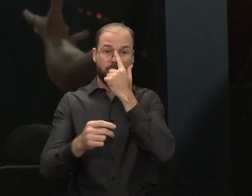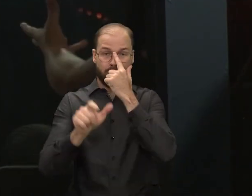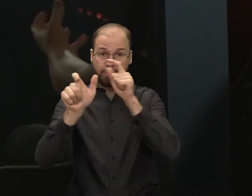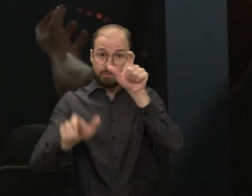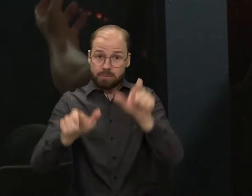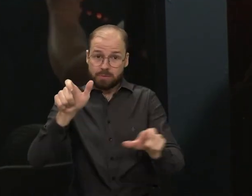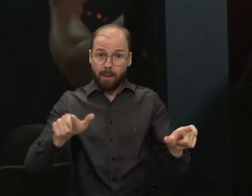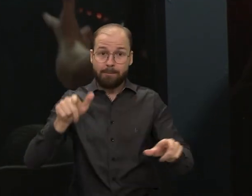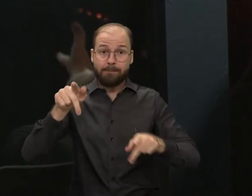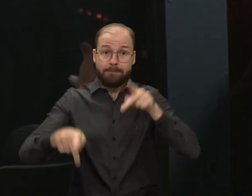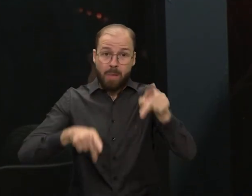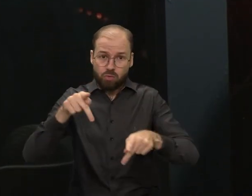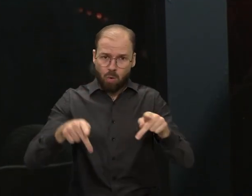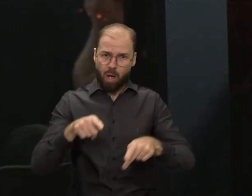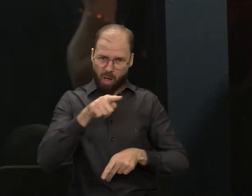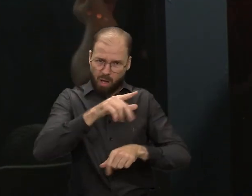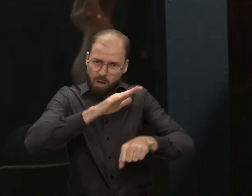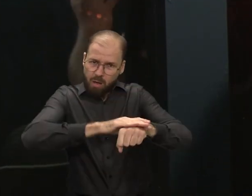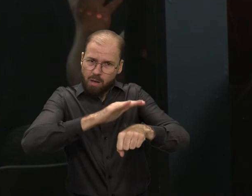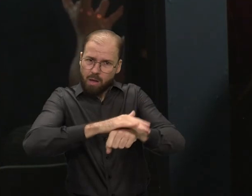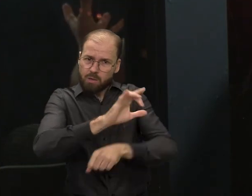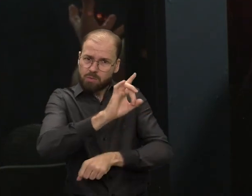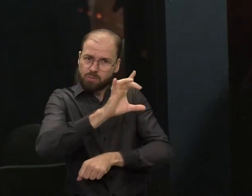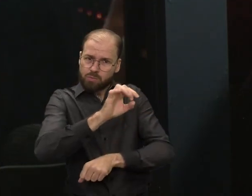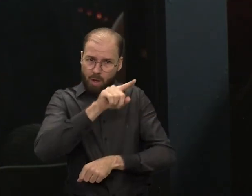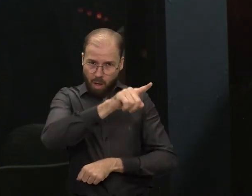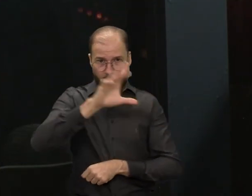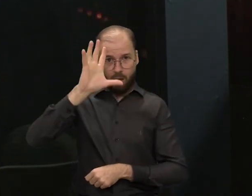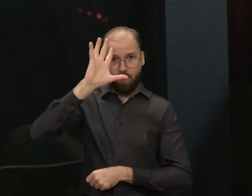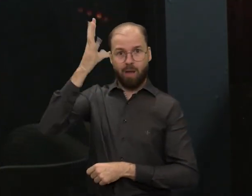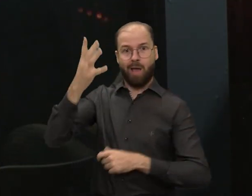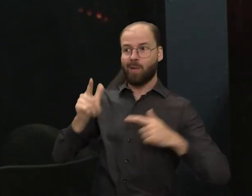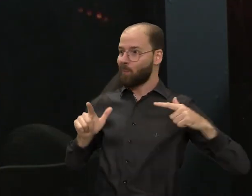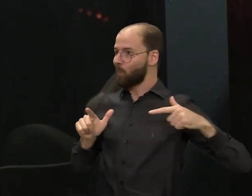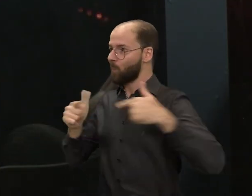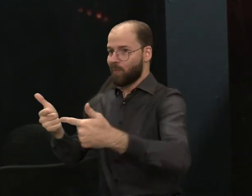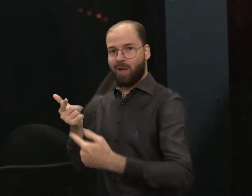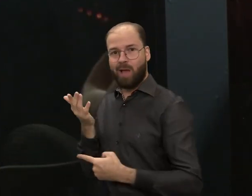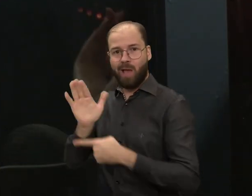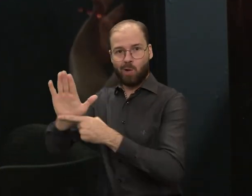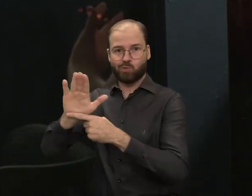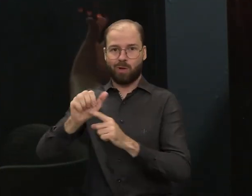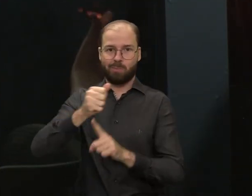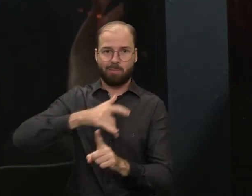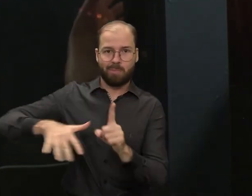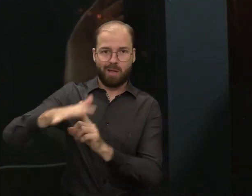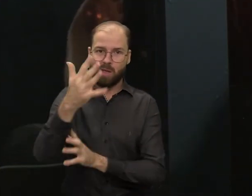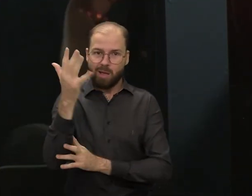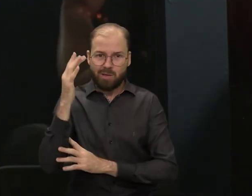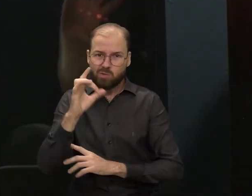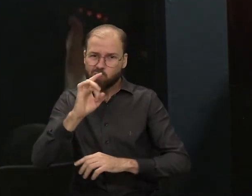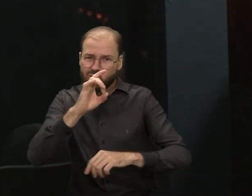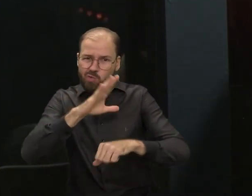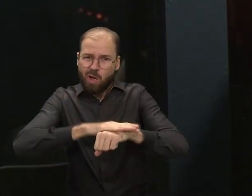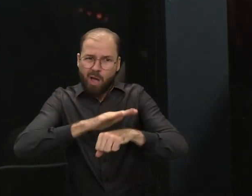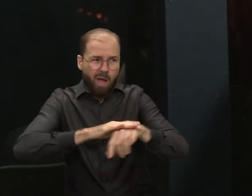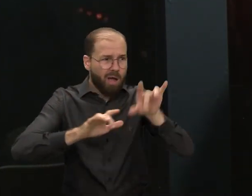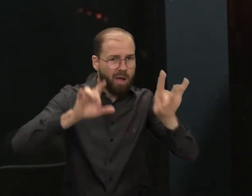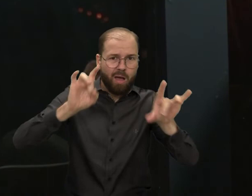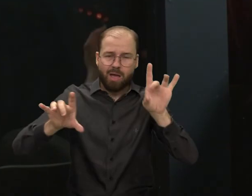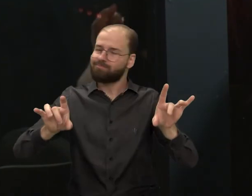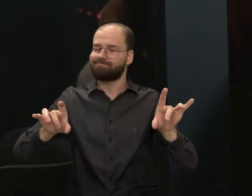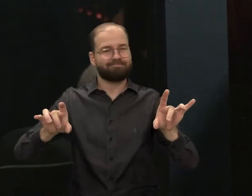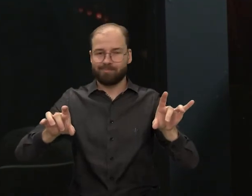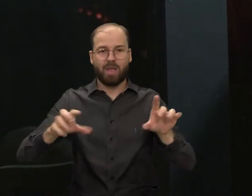criar condições para preservar o meio ambiente sozinho? Não, isso é dever do Estado. Né? Então é necessário sim fazer